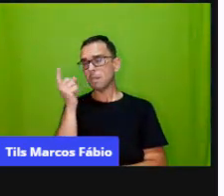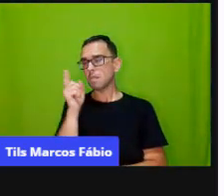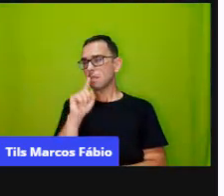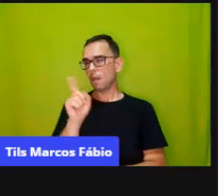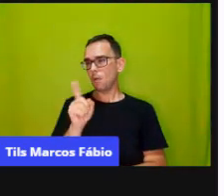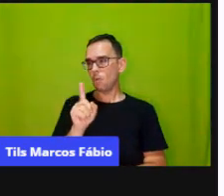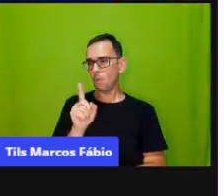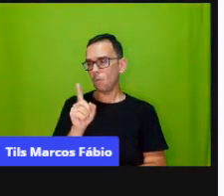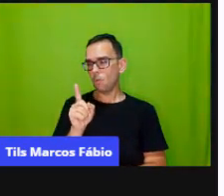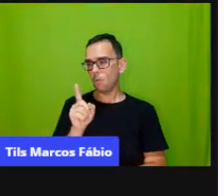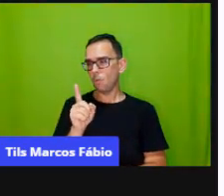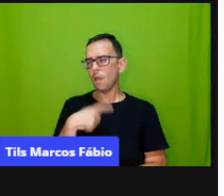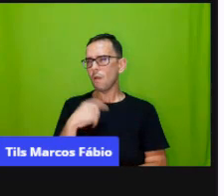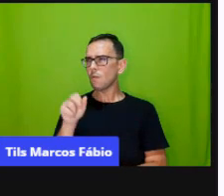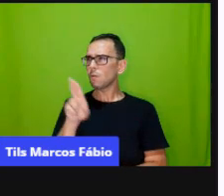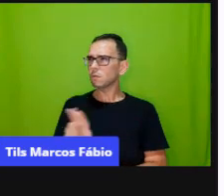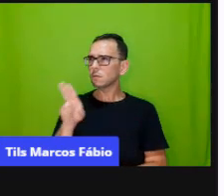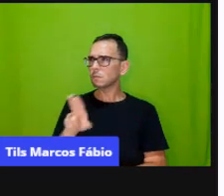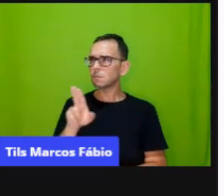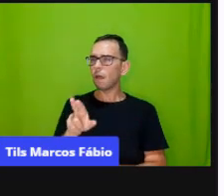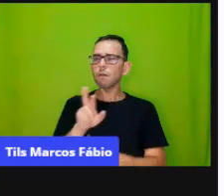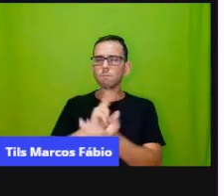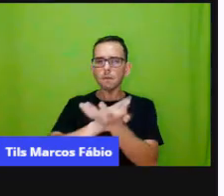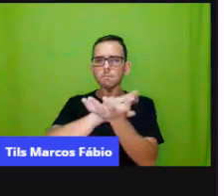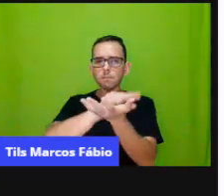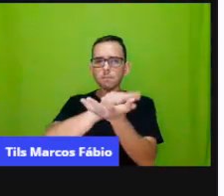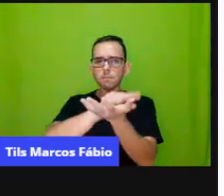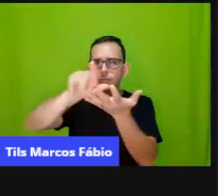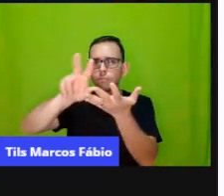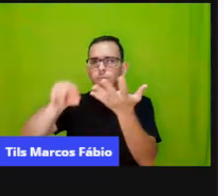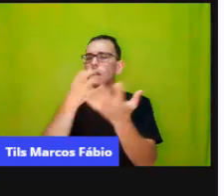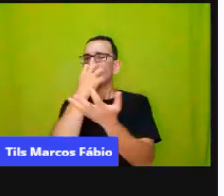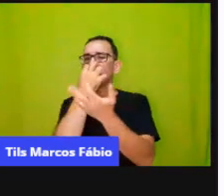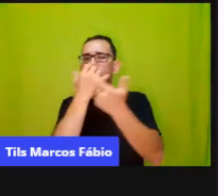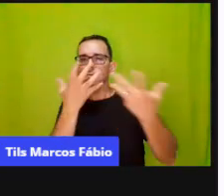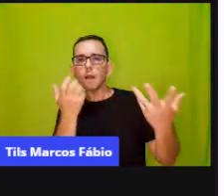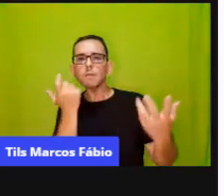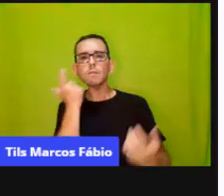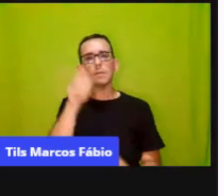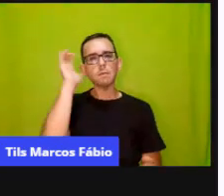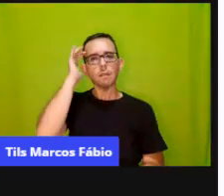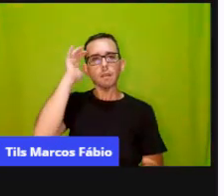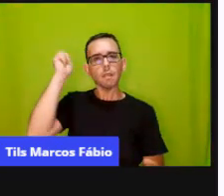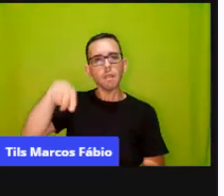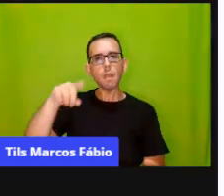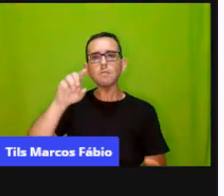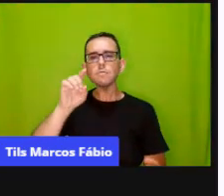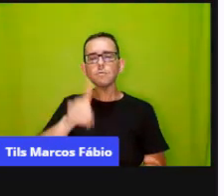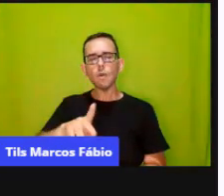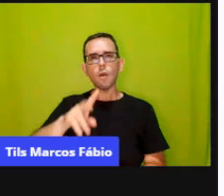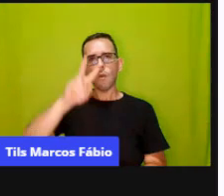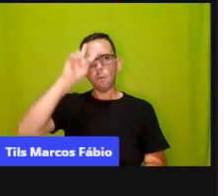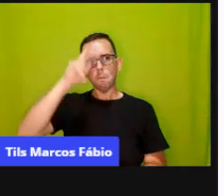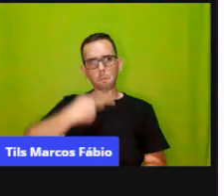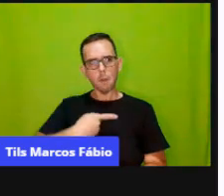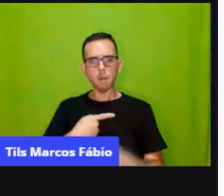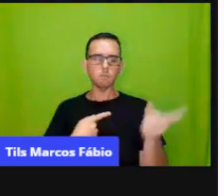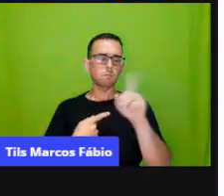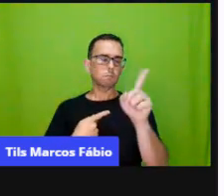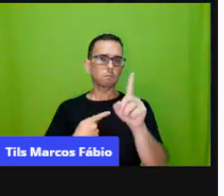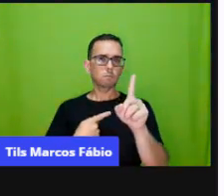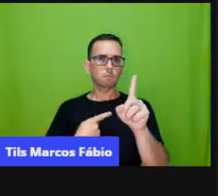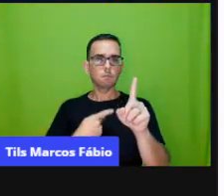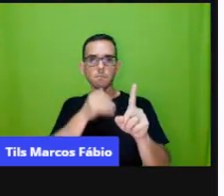eu vou usar exemplos de vários animais para a gente entender que não é só animal urbano. Então, aqui nós temos um sistema de